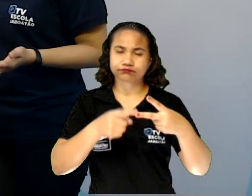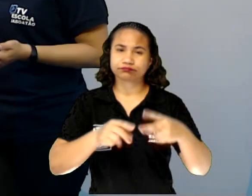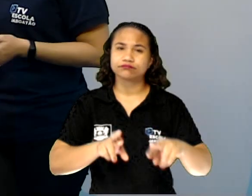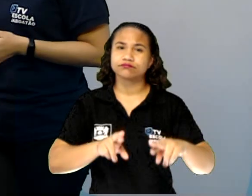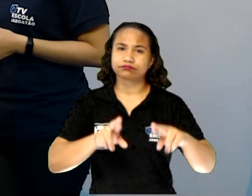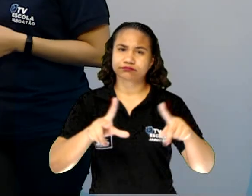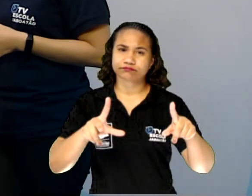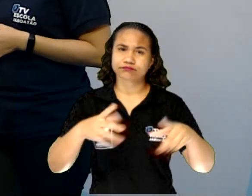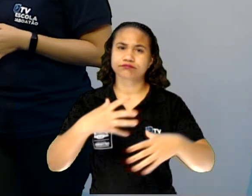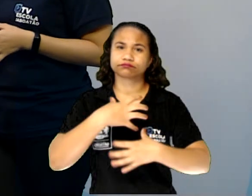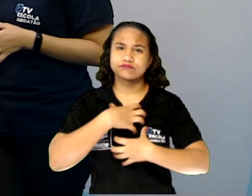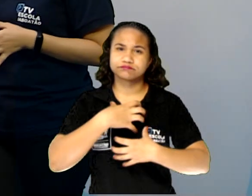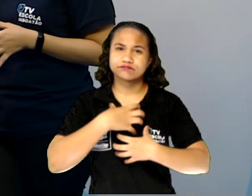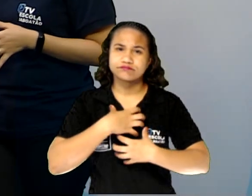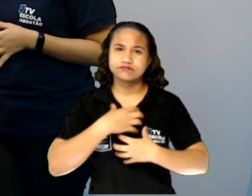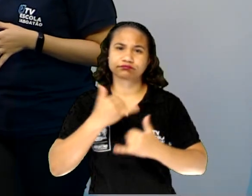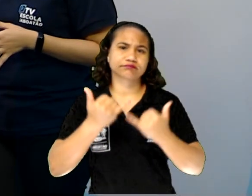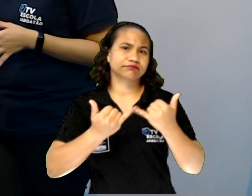estar.